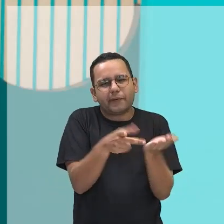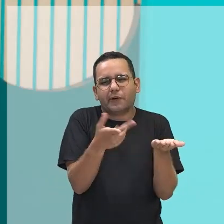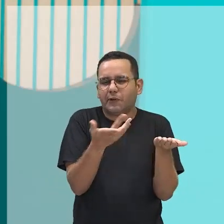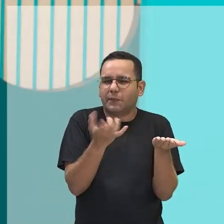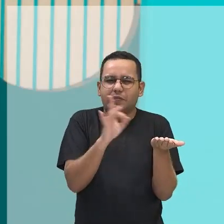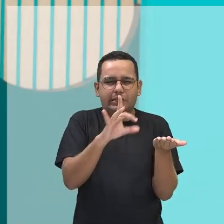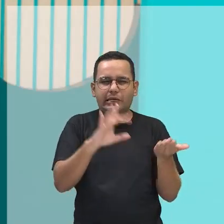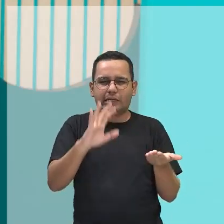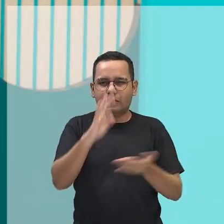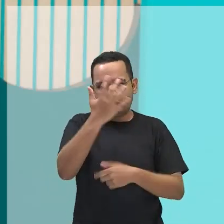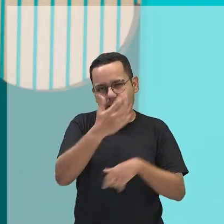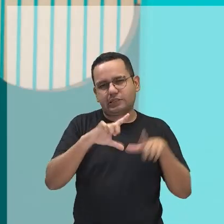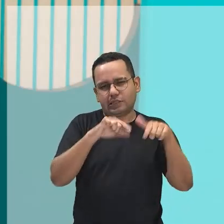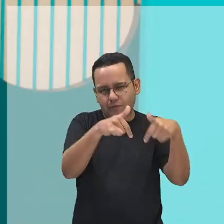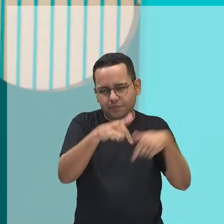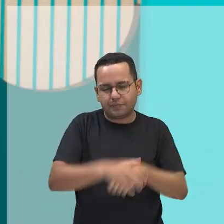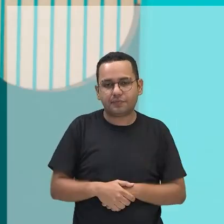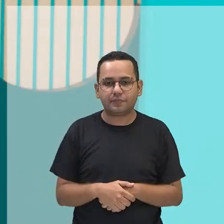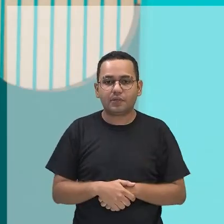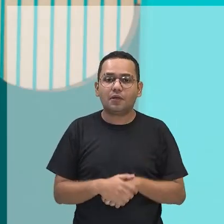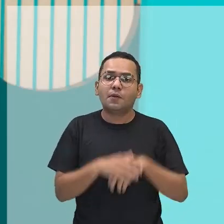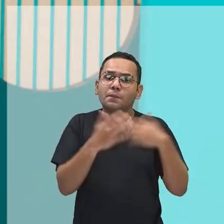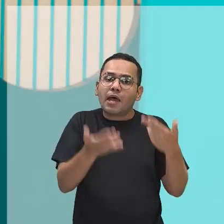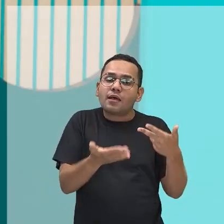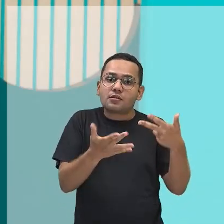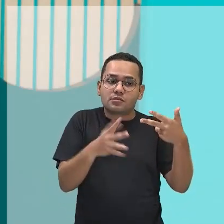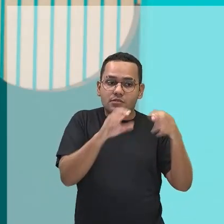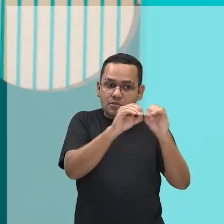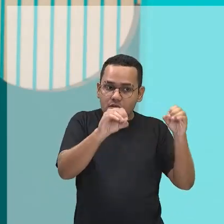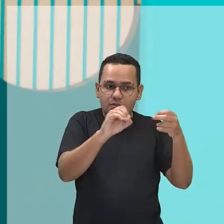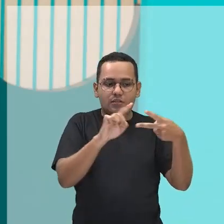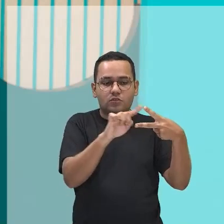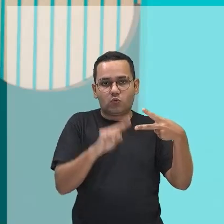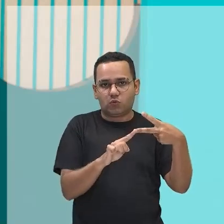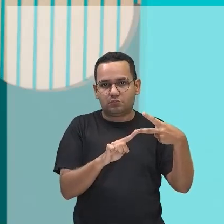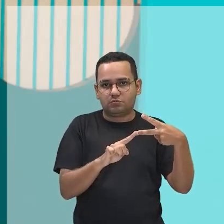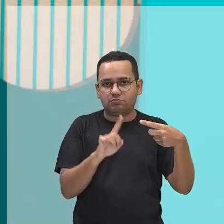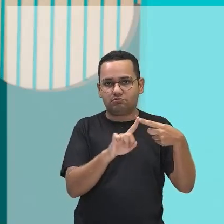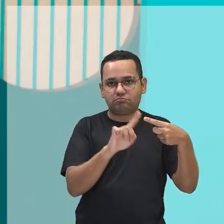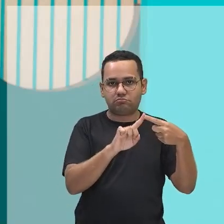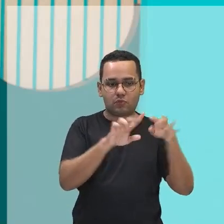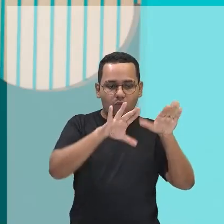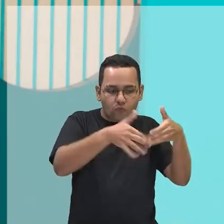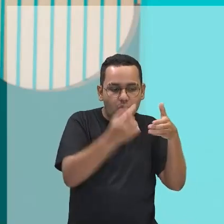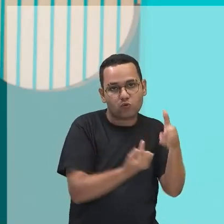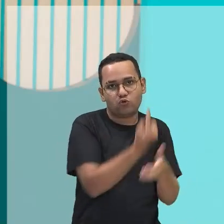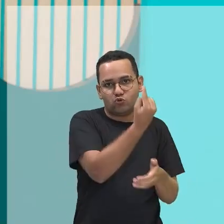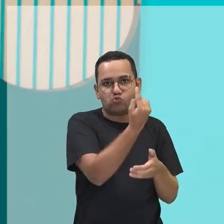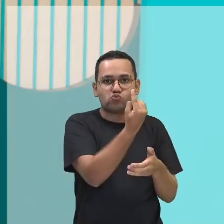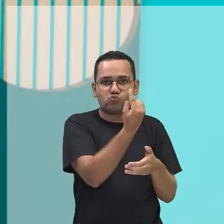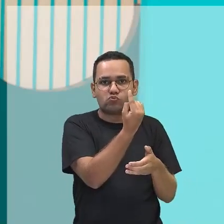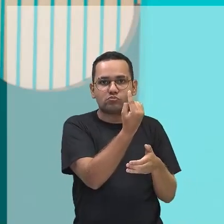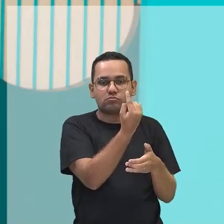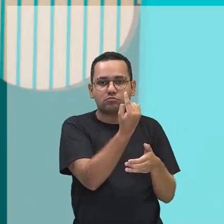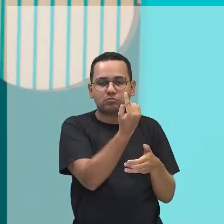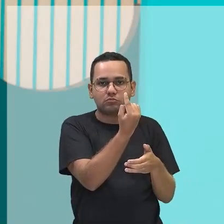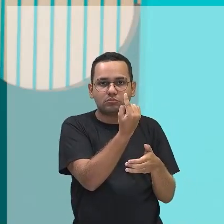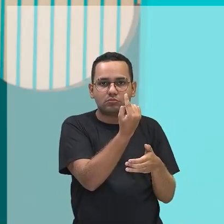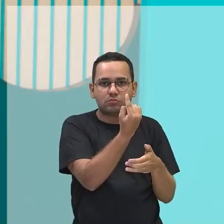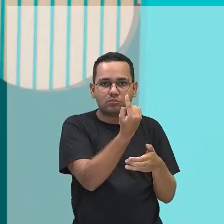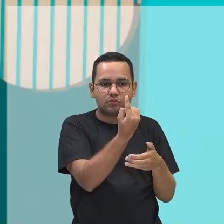dentro dessas orações eu vou ter duas classificações. A restritiva, de um grupo inteiro, eu estou